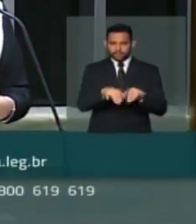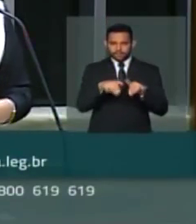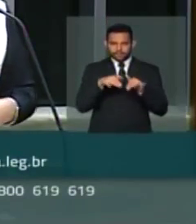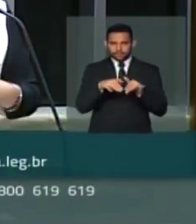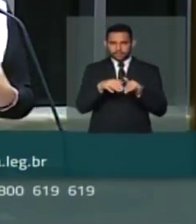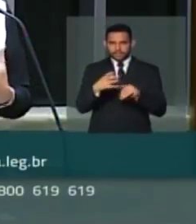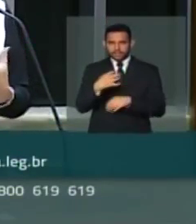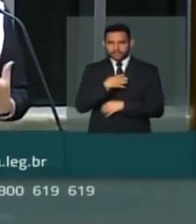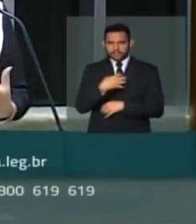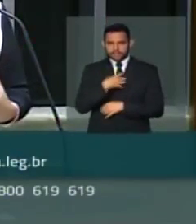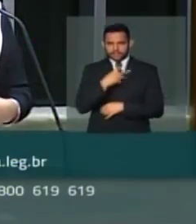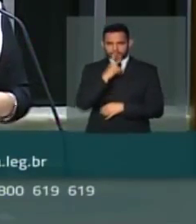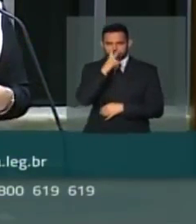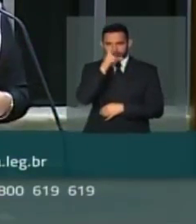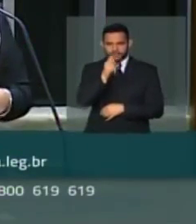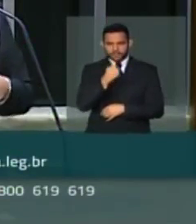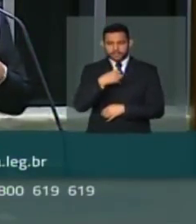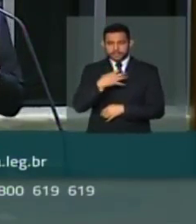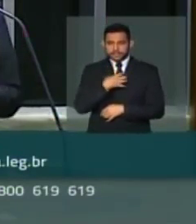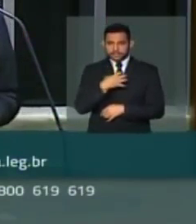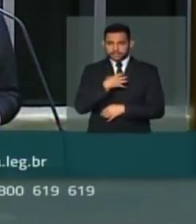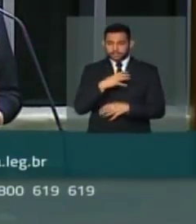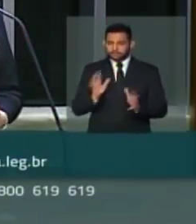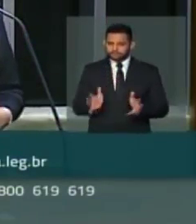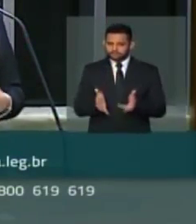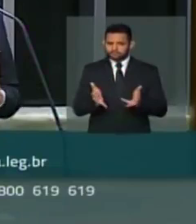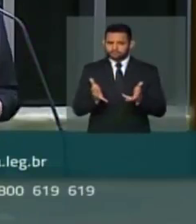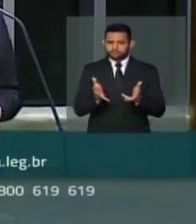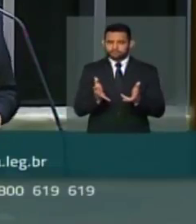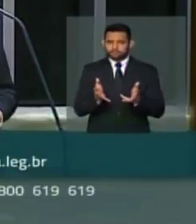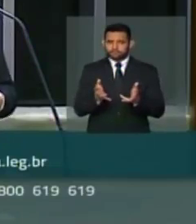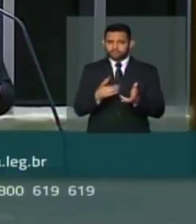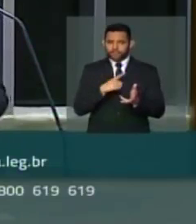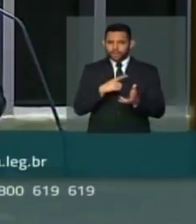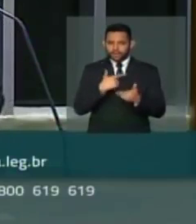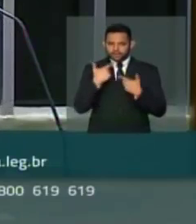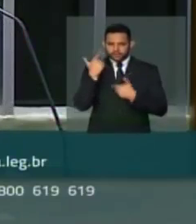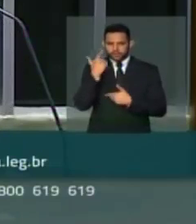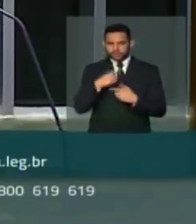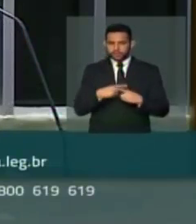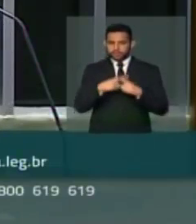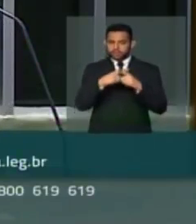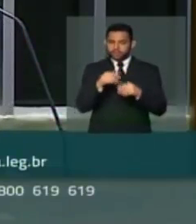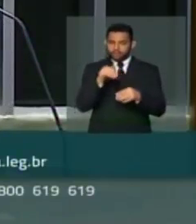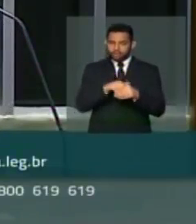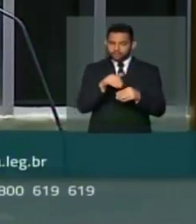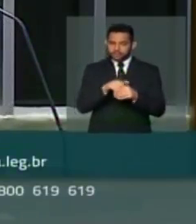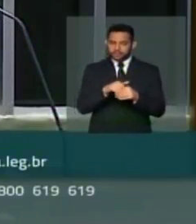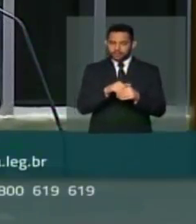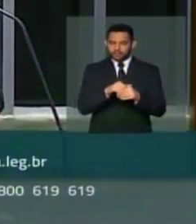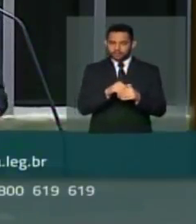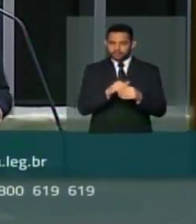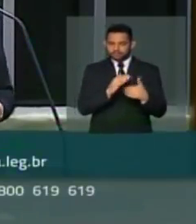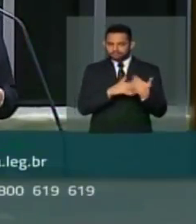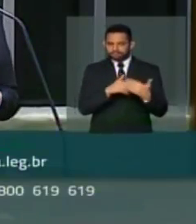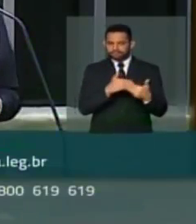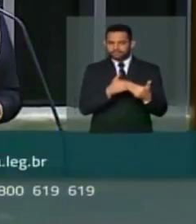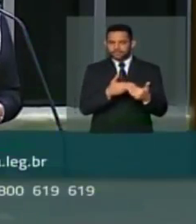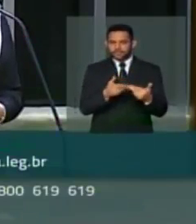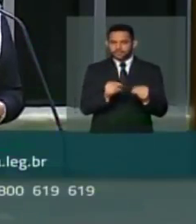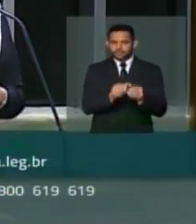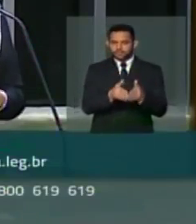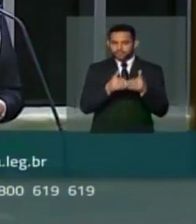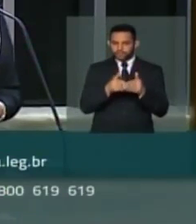sintam empoderadas, que elas se sintam encorajadas a disputar este processo, que na caminhada ainda do